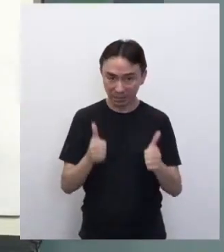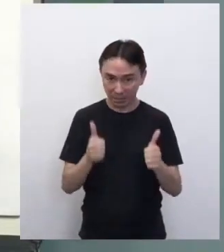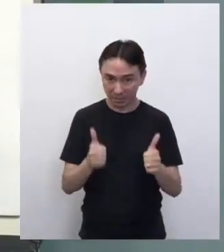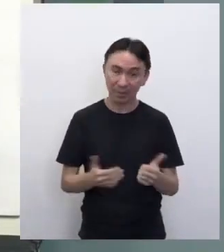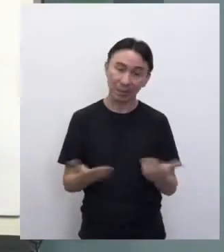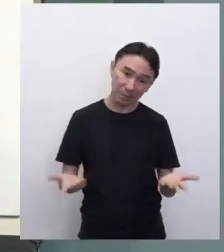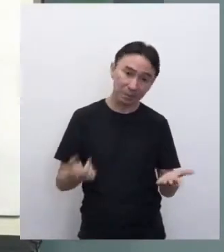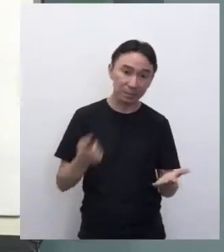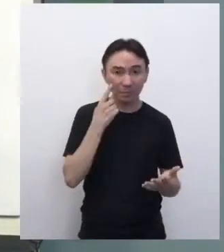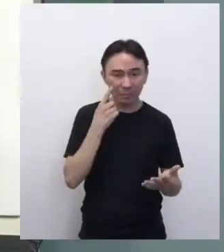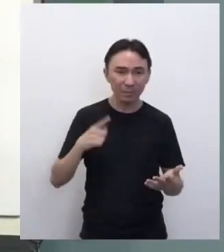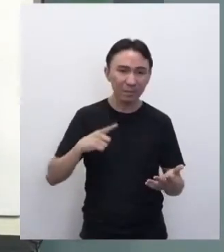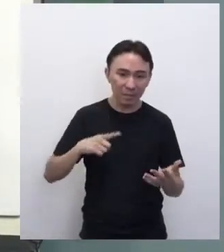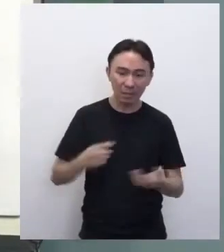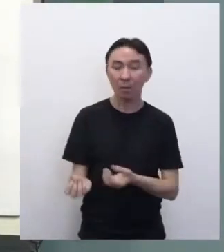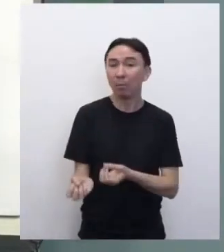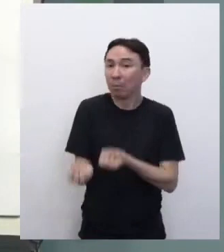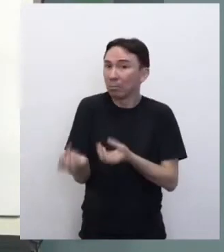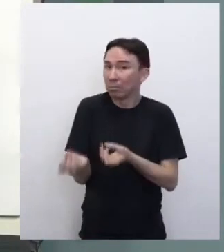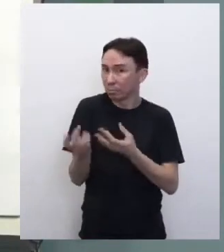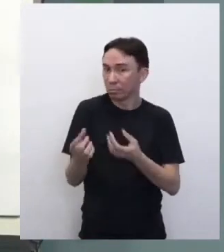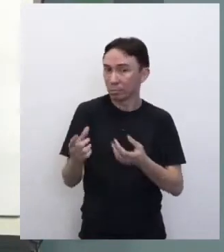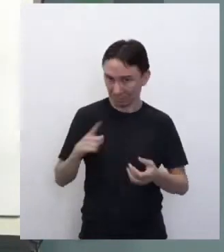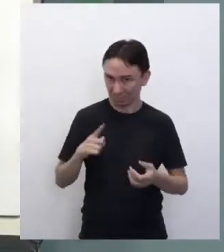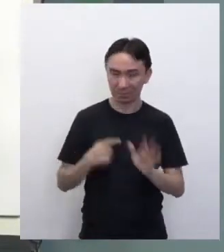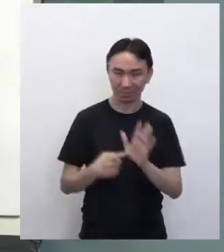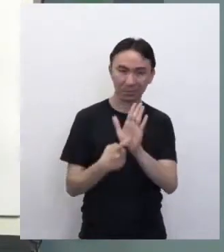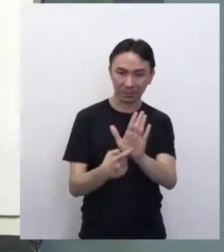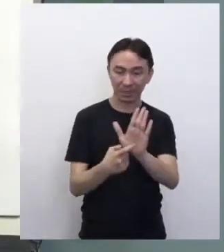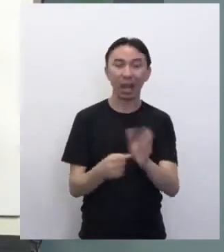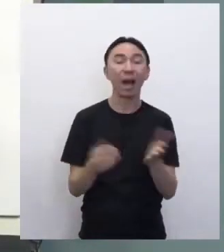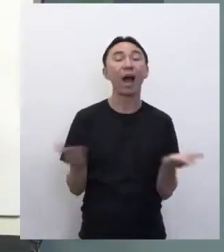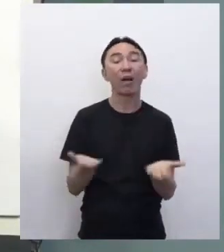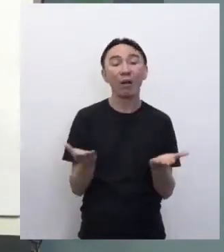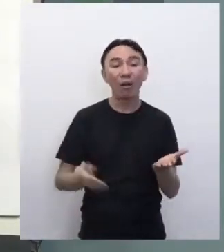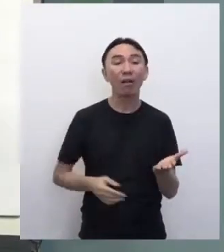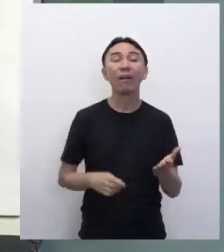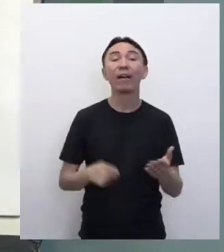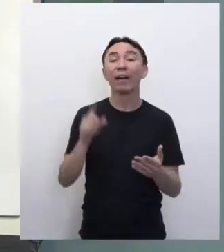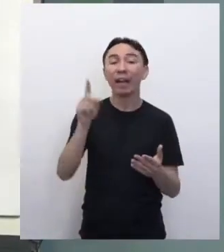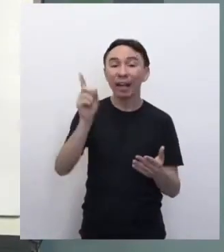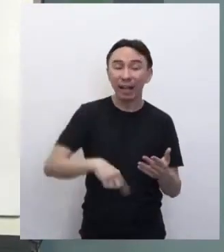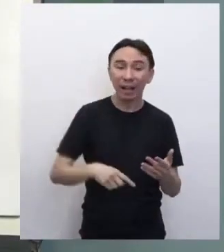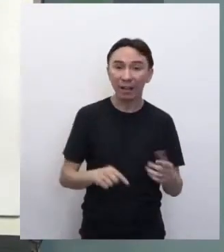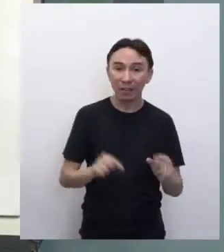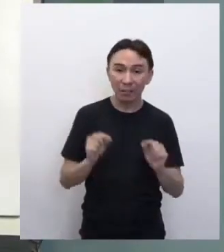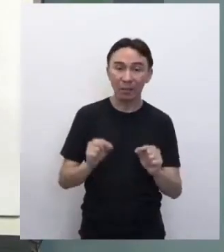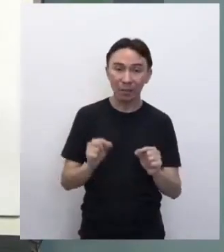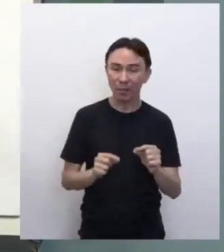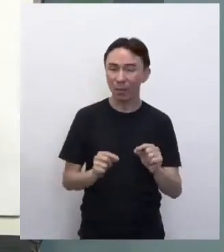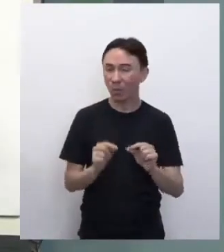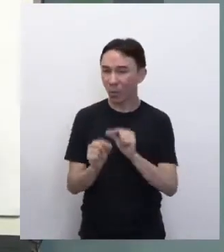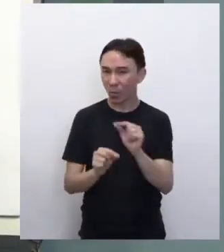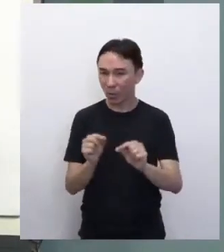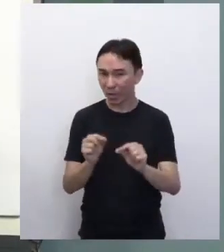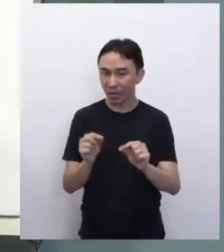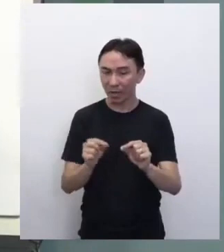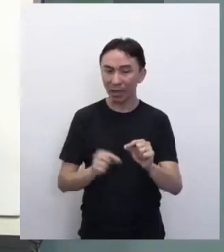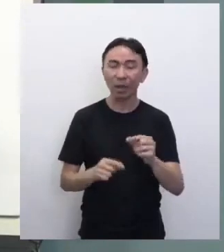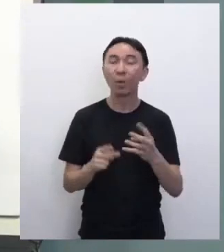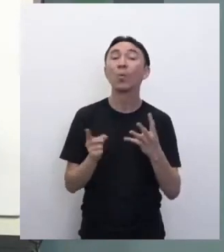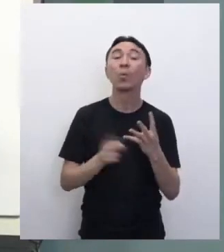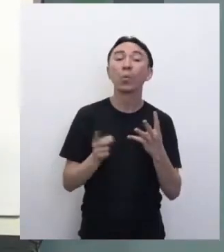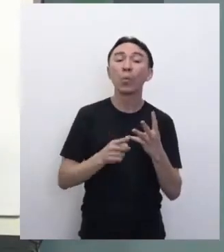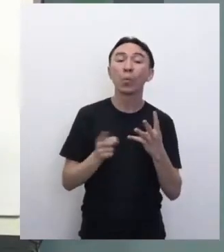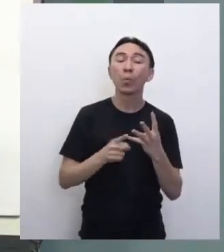aí esses dados para vocês. E agora, vamos falar um pouquinho sobre social media. E social media é uma coisa que